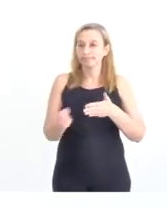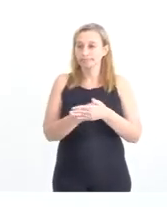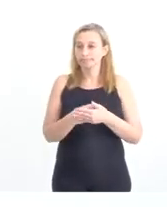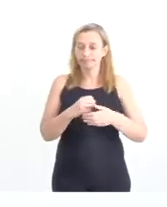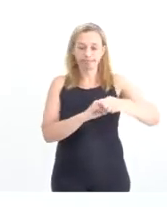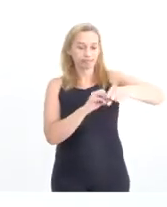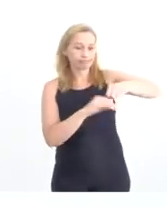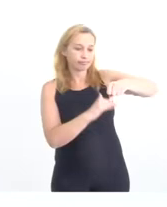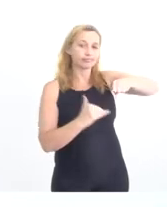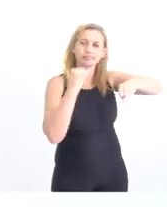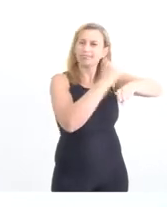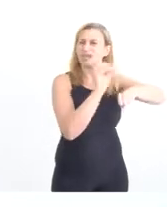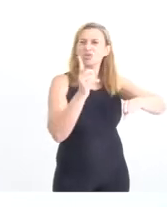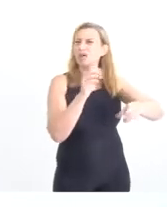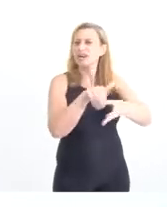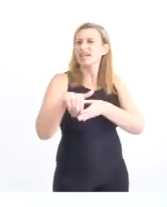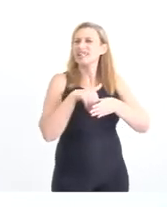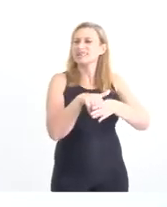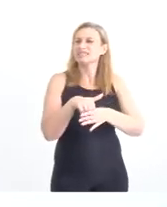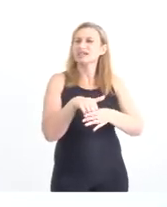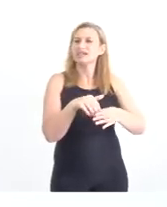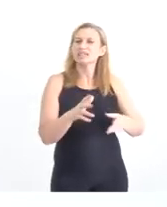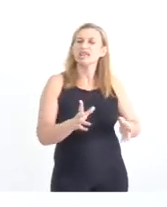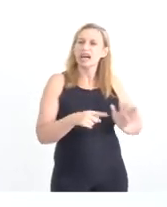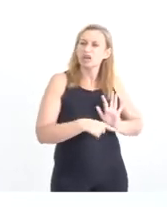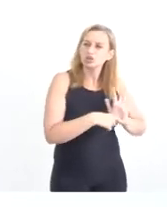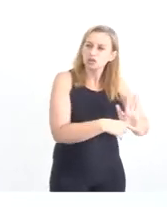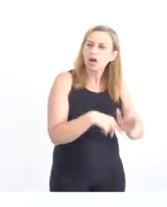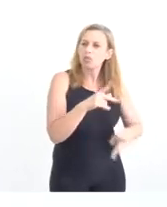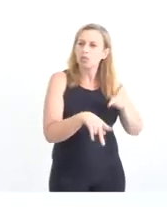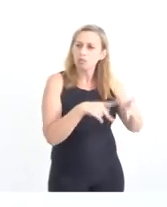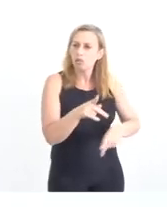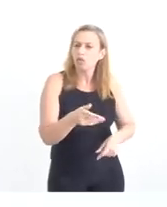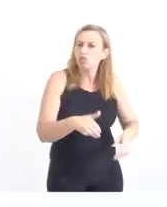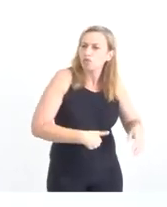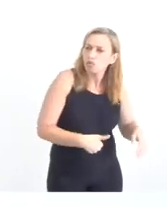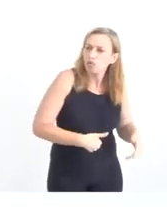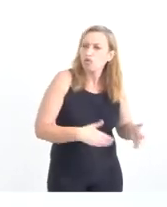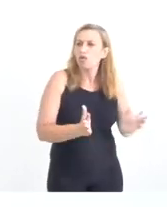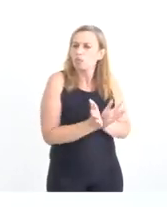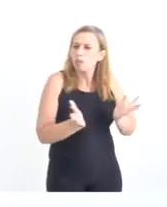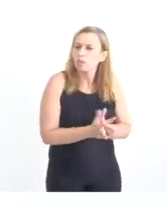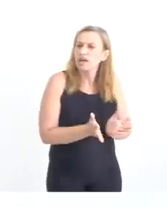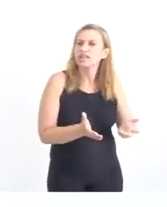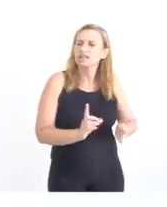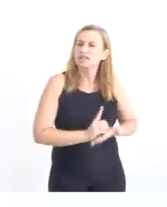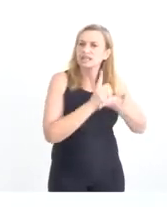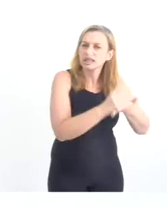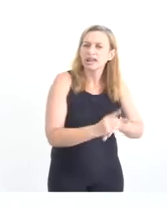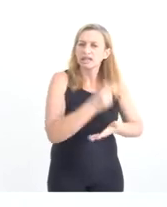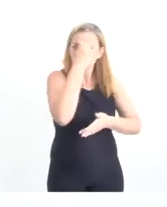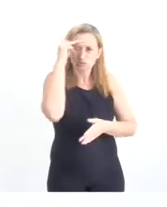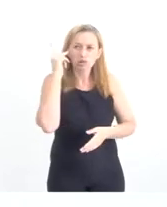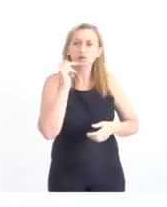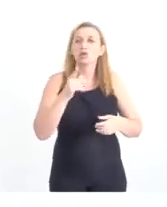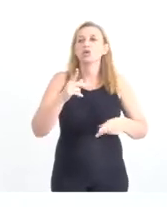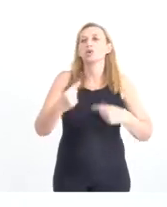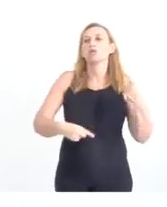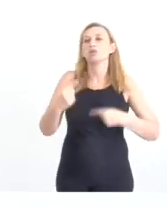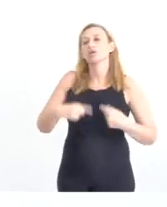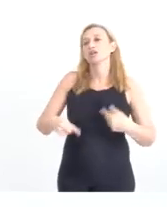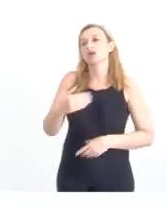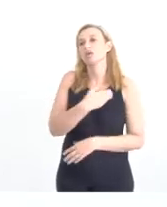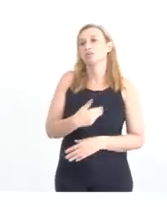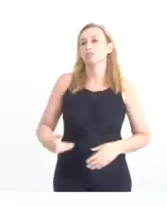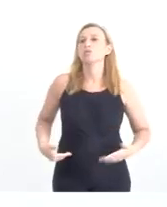agendas do super aí não se trata de eleição se trata de matar a fome do Povo garante dignidade das pessoas e aí você tem que fazer o poder público quando eleito como